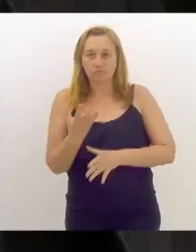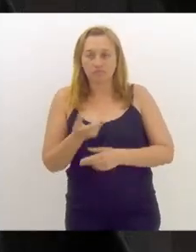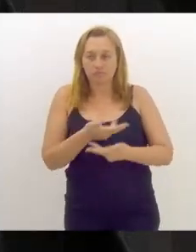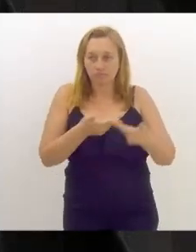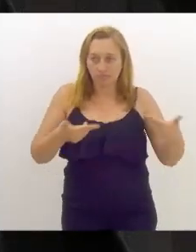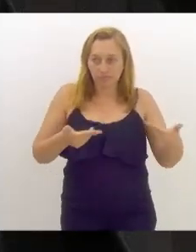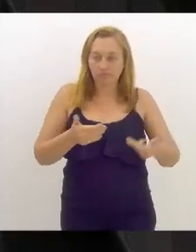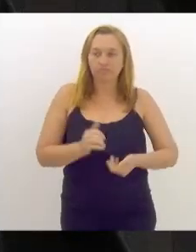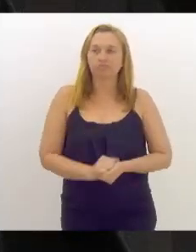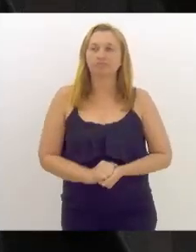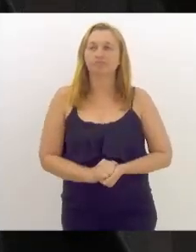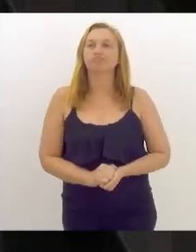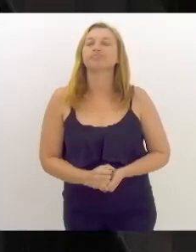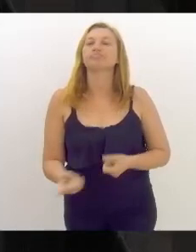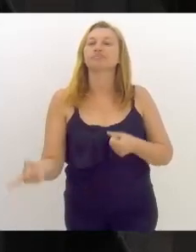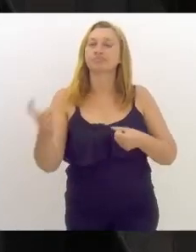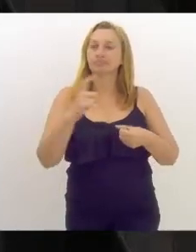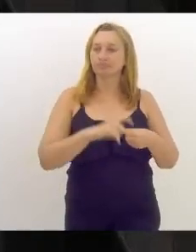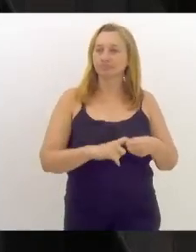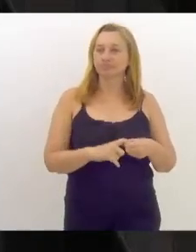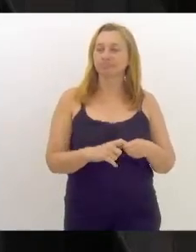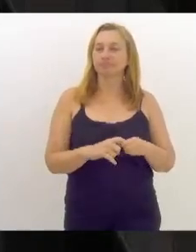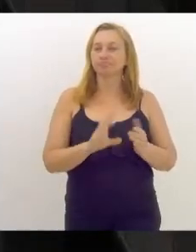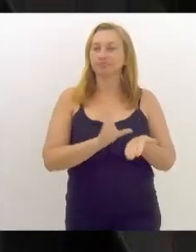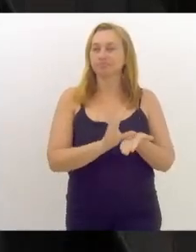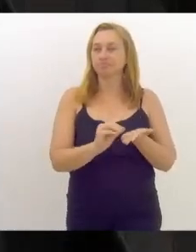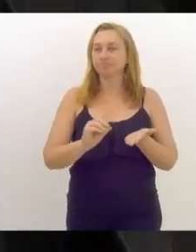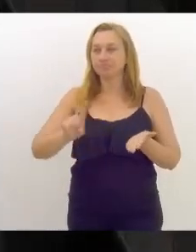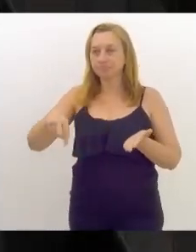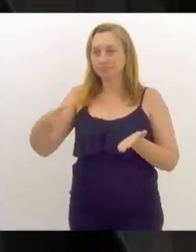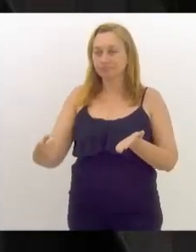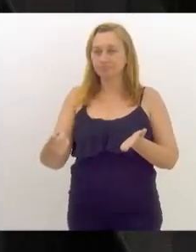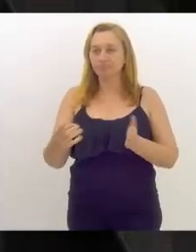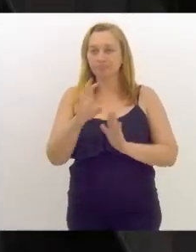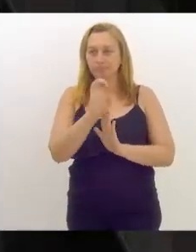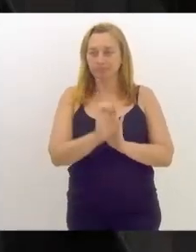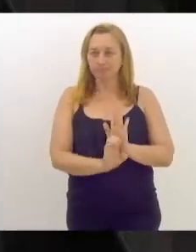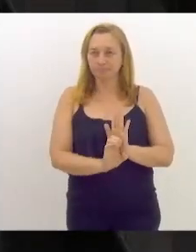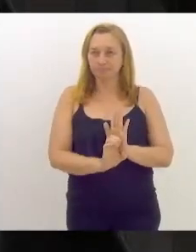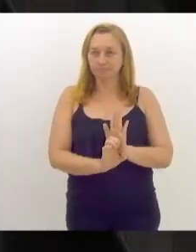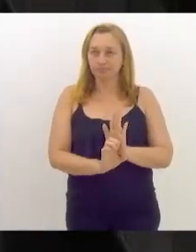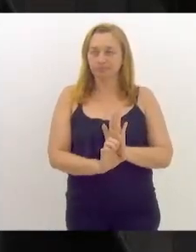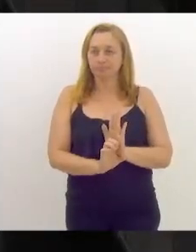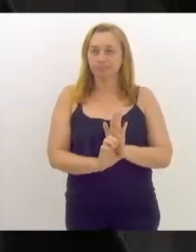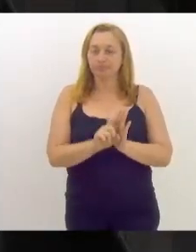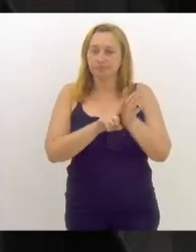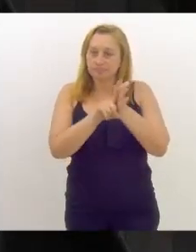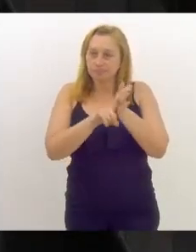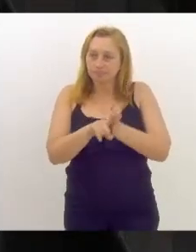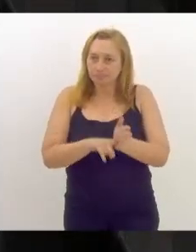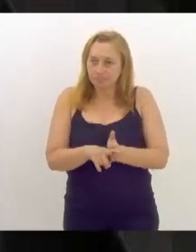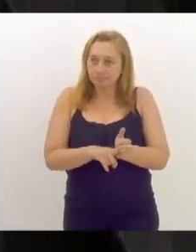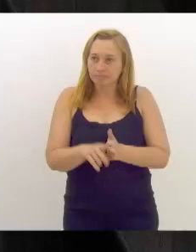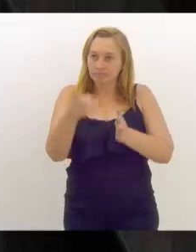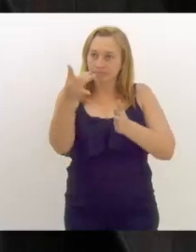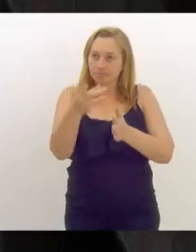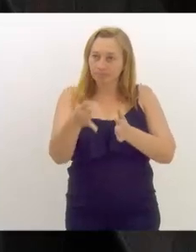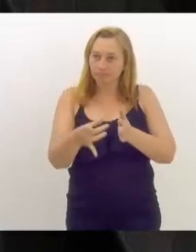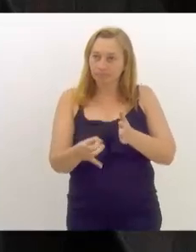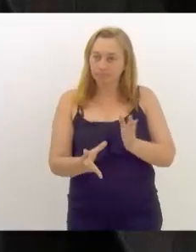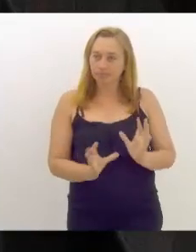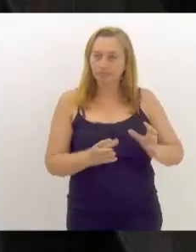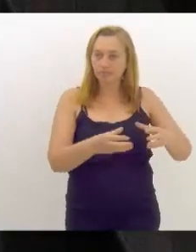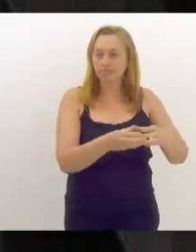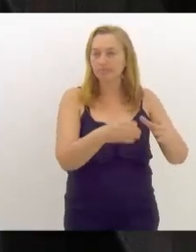E retornará à pauta depois dessas emendas serem examinadas pela Comissão de